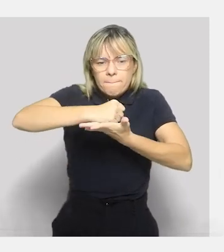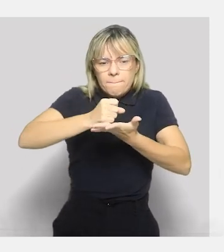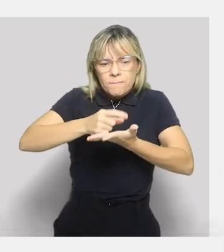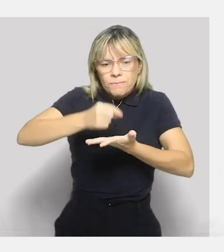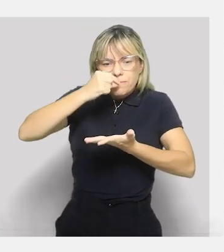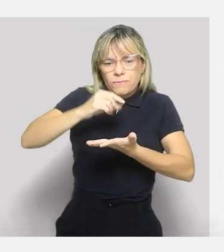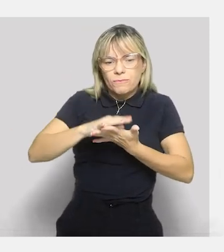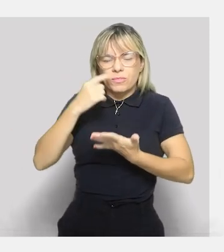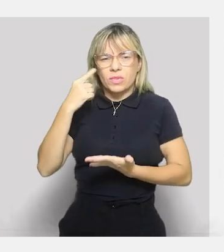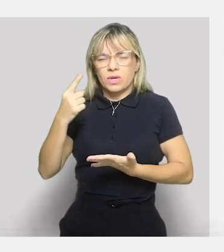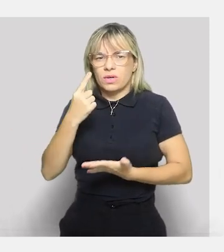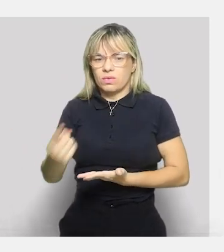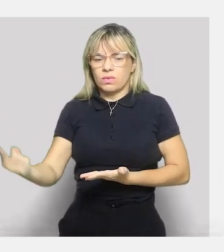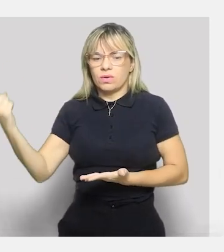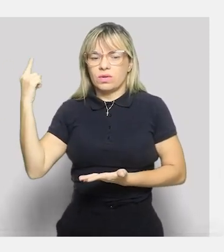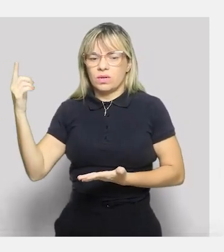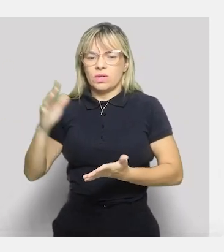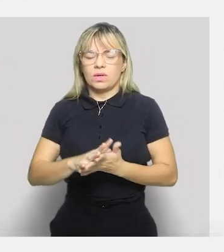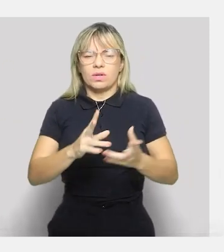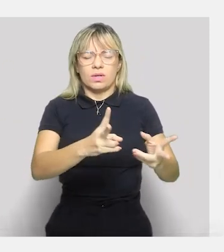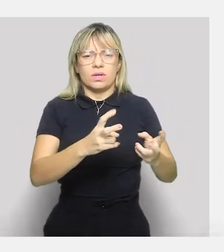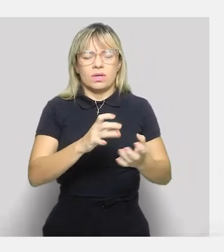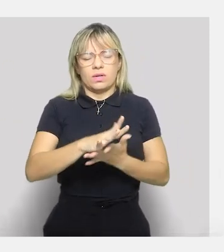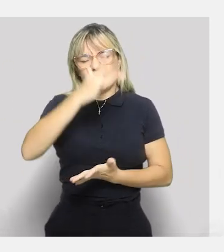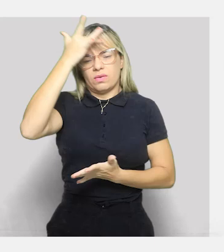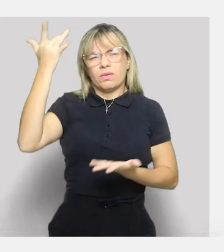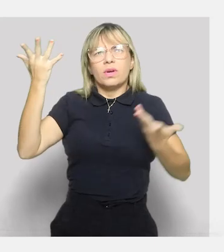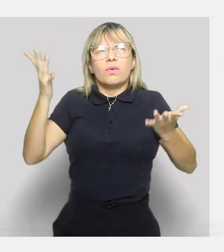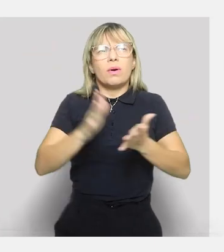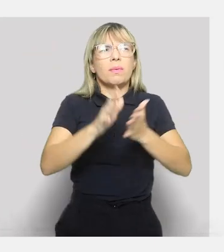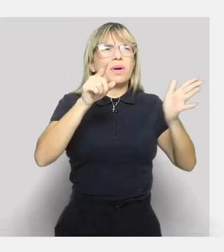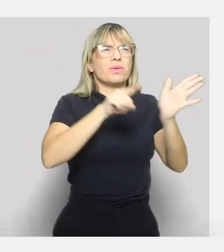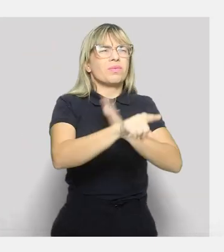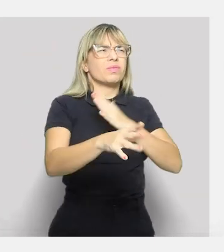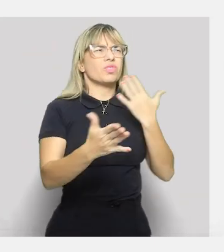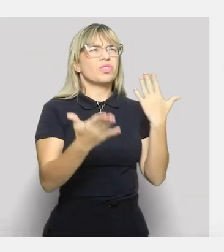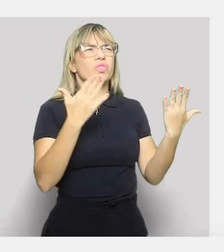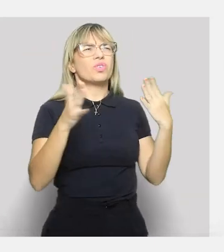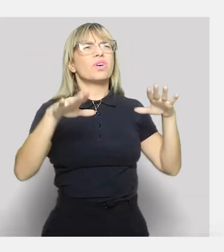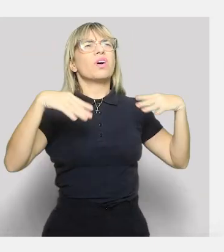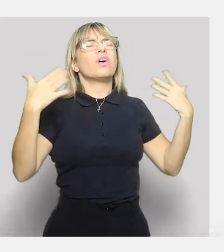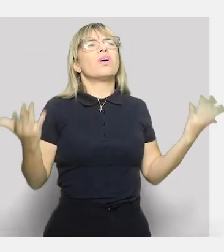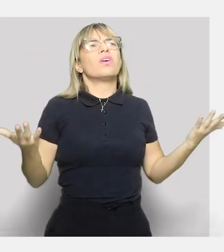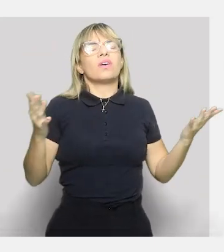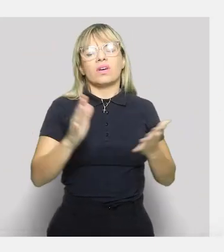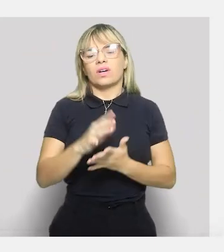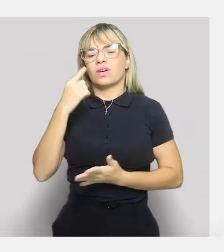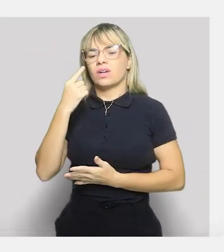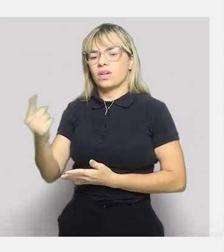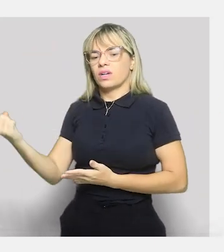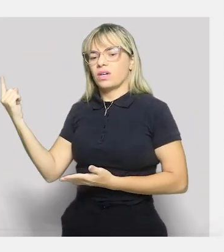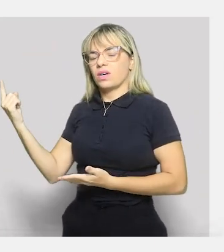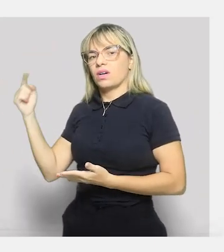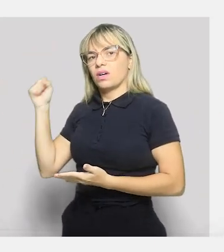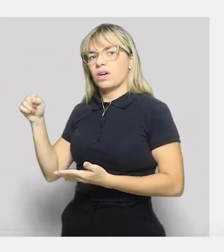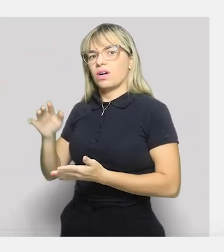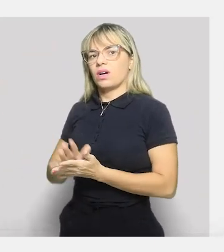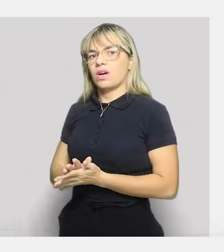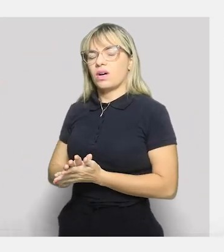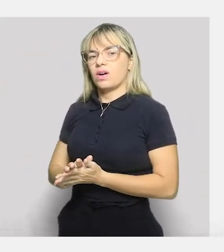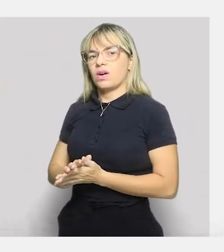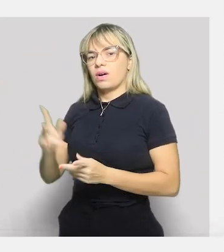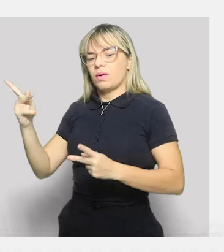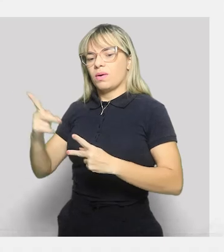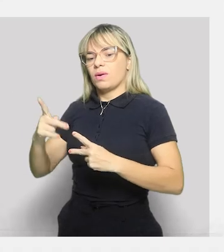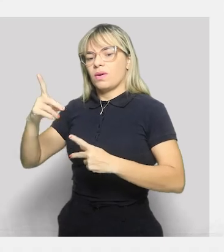pessoas desconfiam, vem uma pergunta, de quê? Né? Da ineficácia do medicamento é